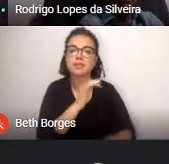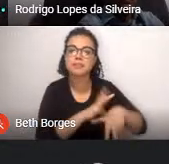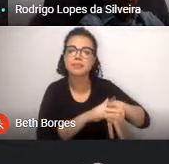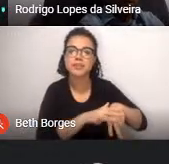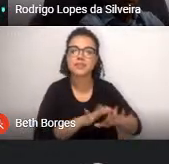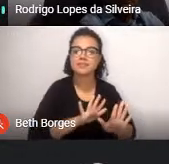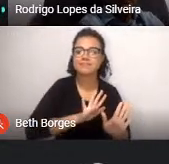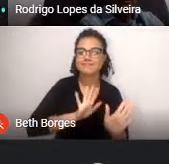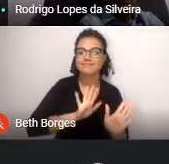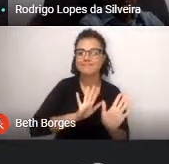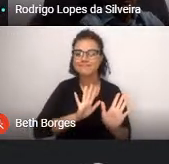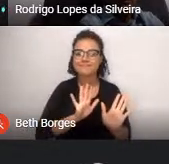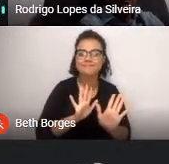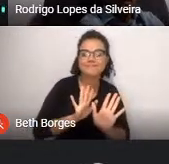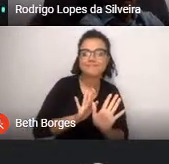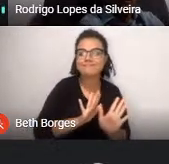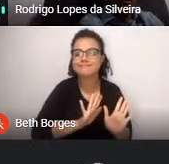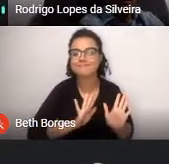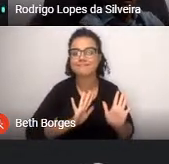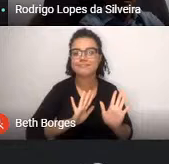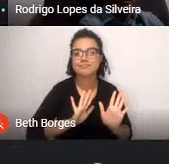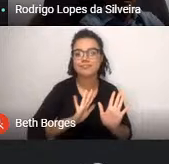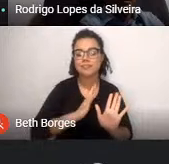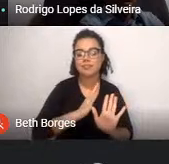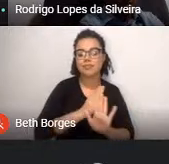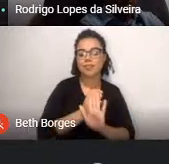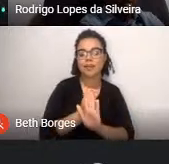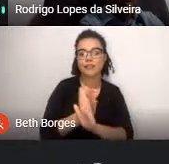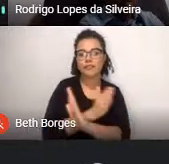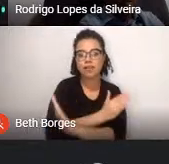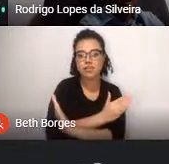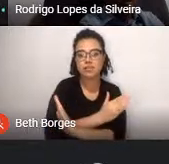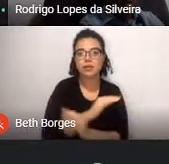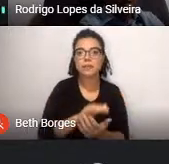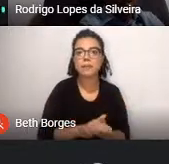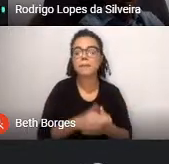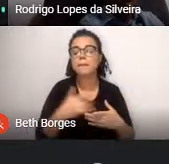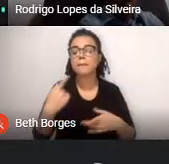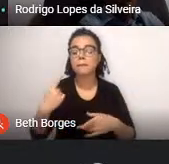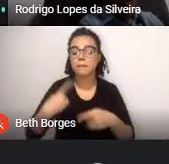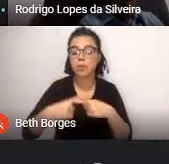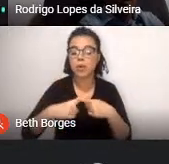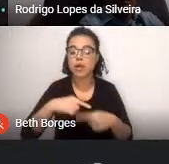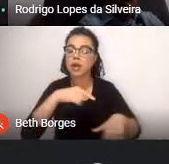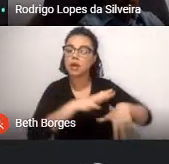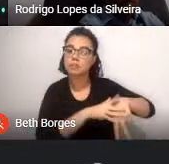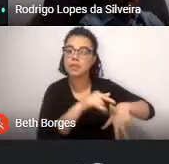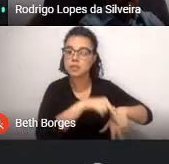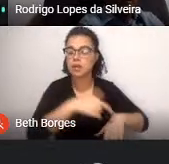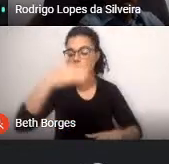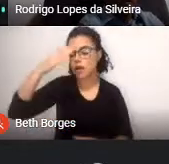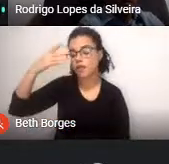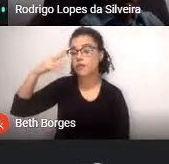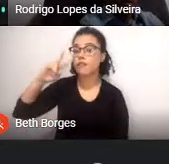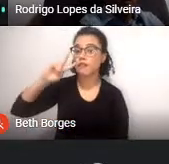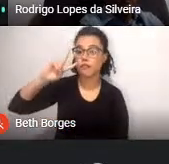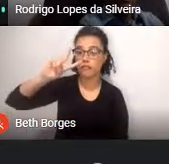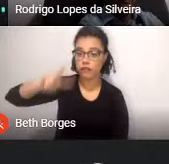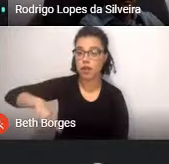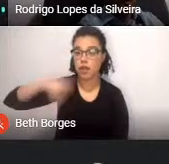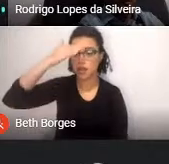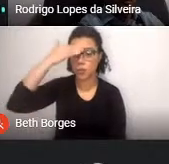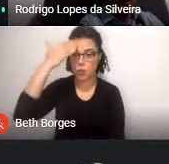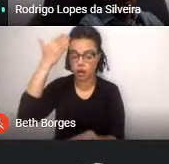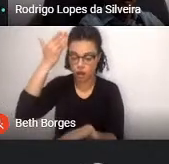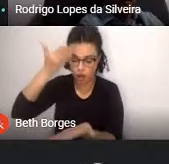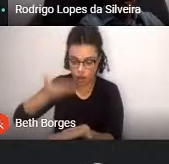tá? Por quê? Porque se ele vê, ele acredita. Se ele acredita, ele confia. Então, ele vai se entregar para o tratamento de uma